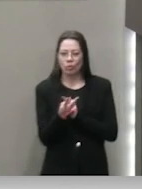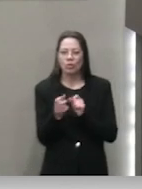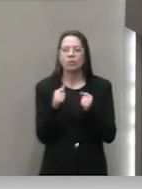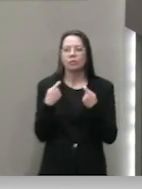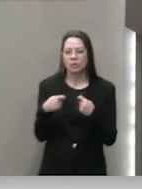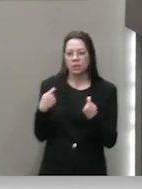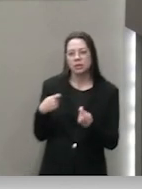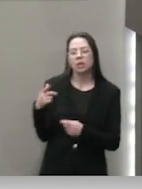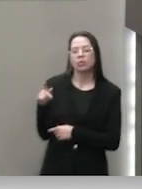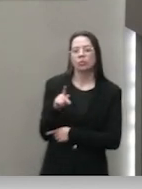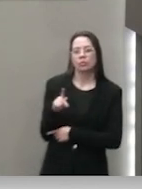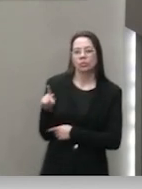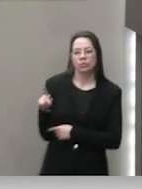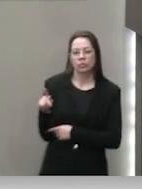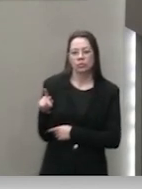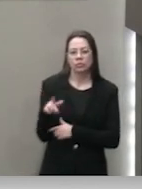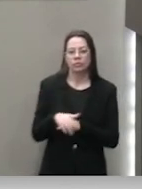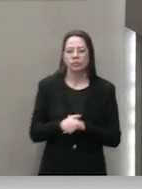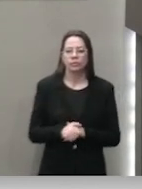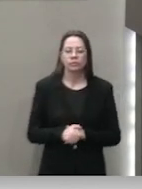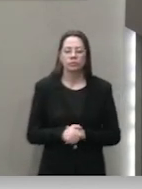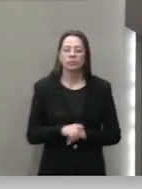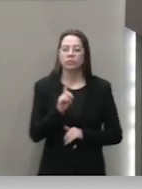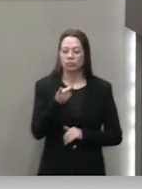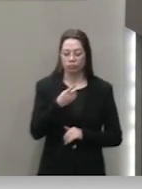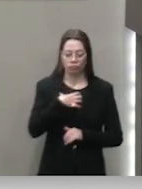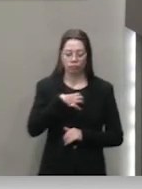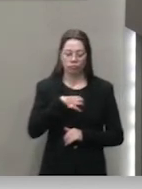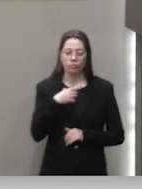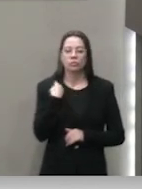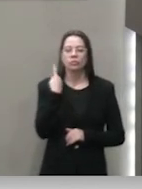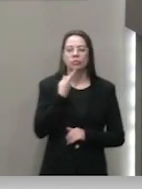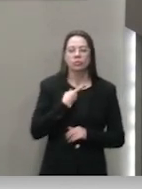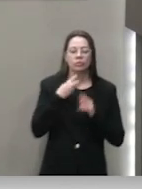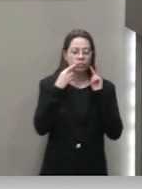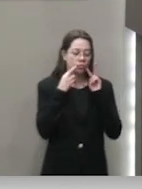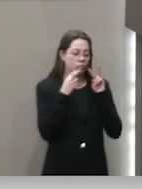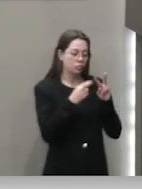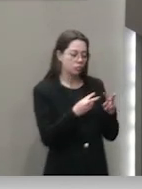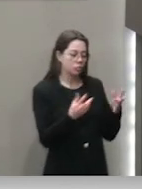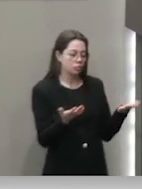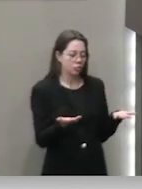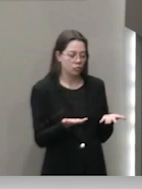professor. E é nisso que a gente vai se deter hoje.